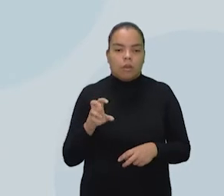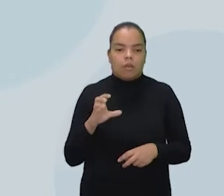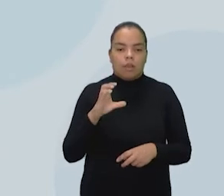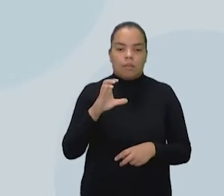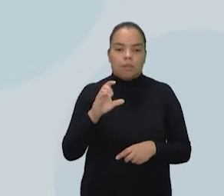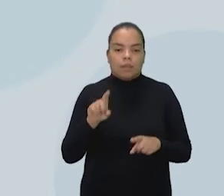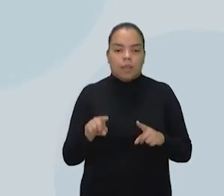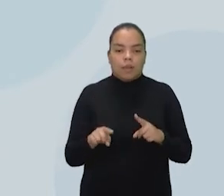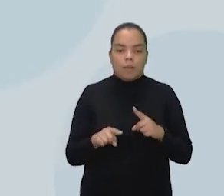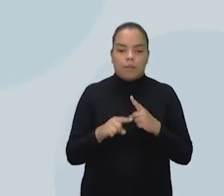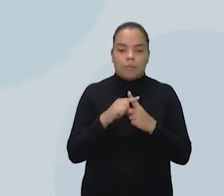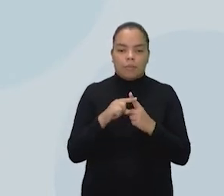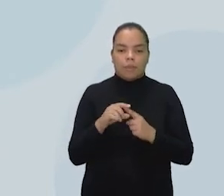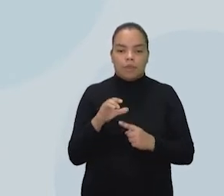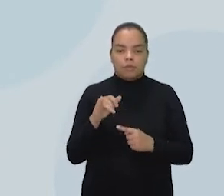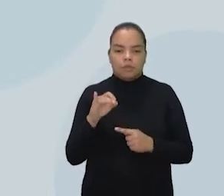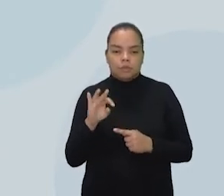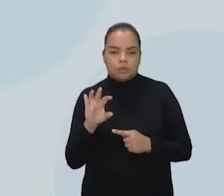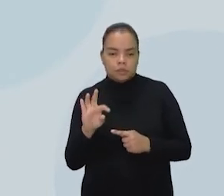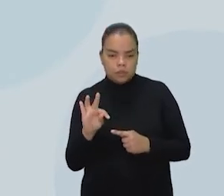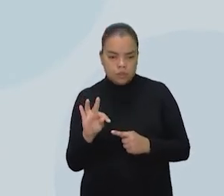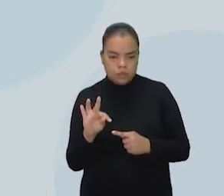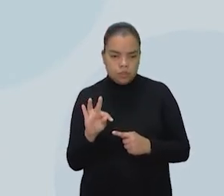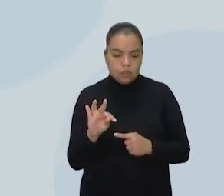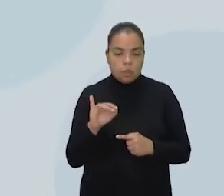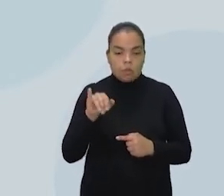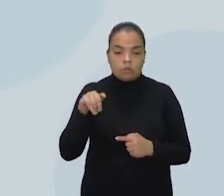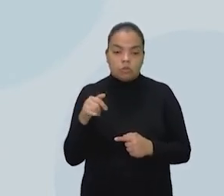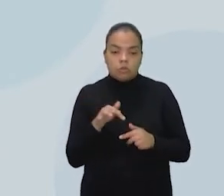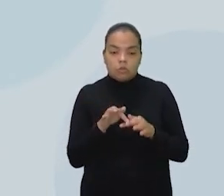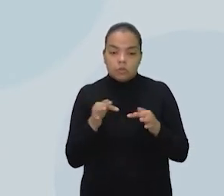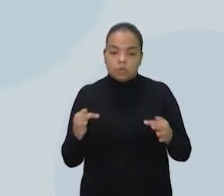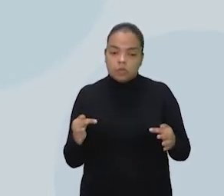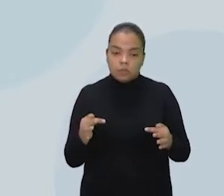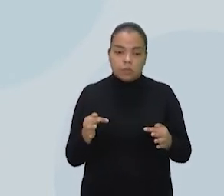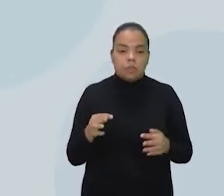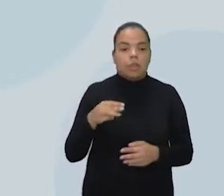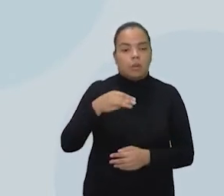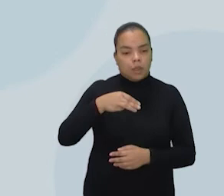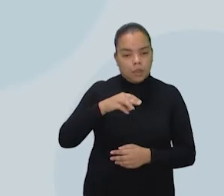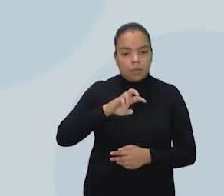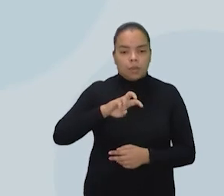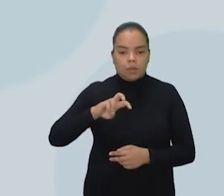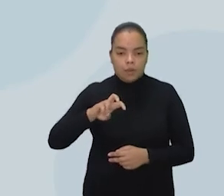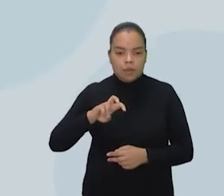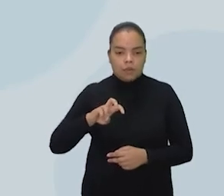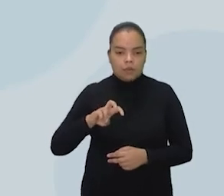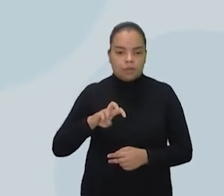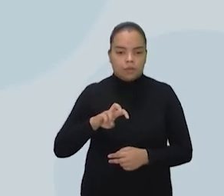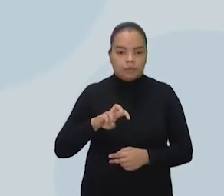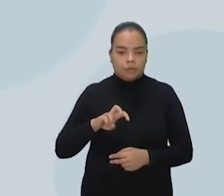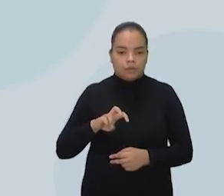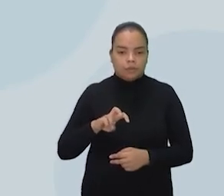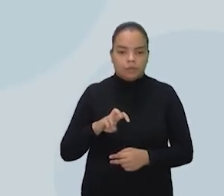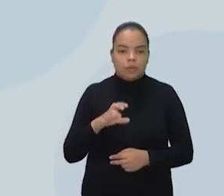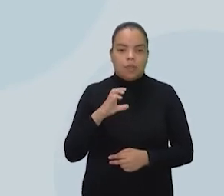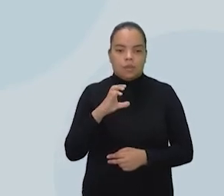isso? Como os juros é simples, ó, que eu vou colocar aquela formulinha de novo, né? Eu vou pegar o